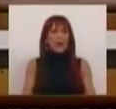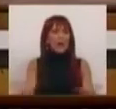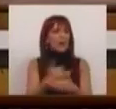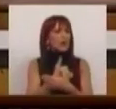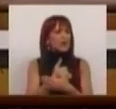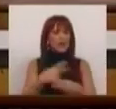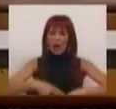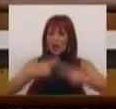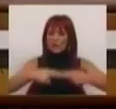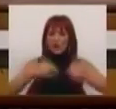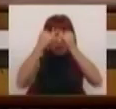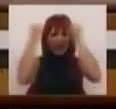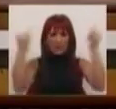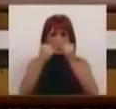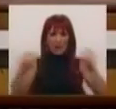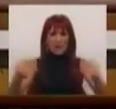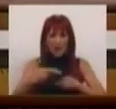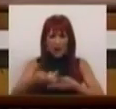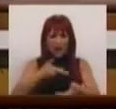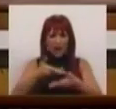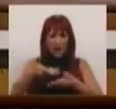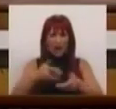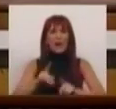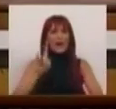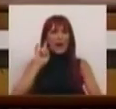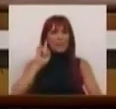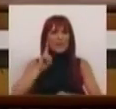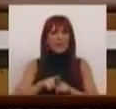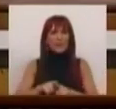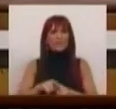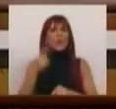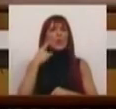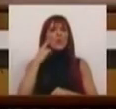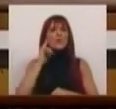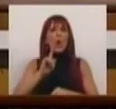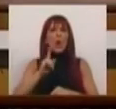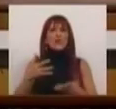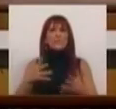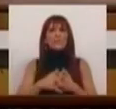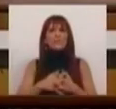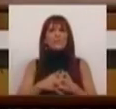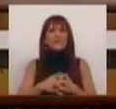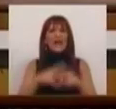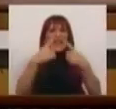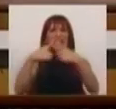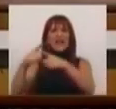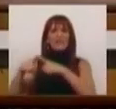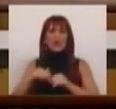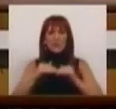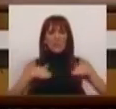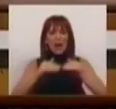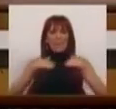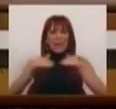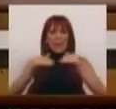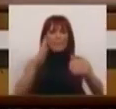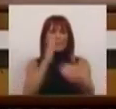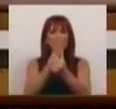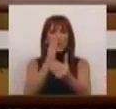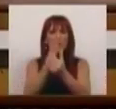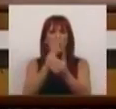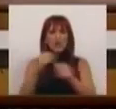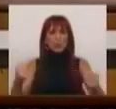as fronteiras internacionais, pelo que importa conhecer as diferentes etapas deste processo